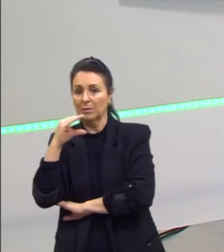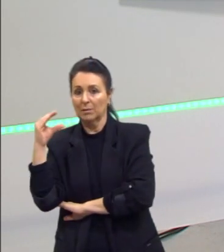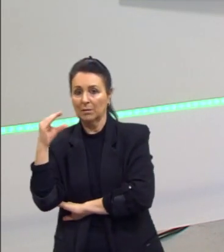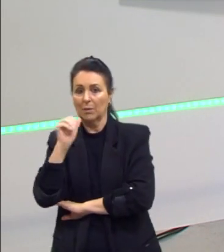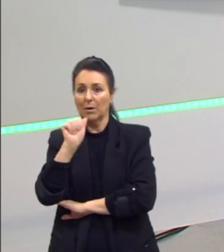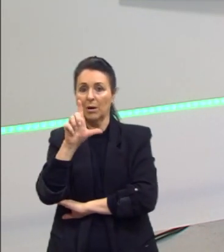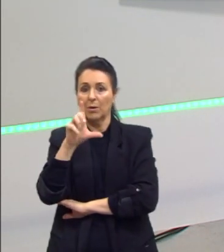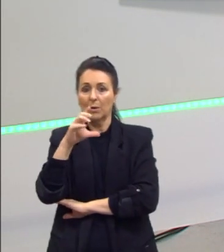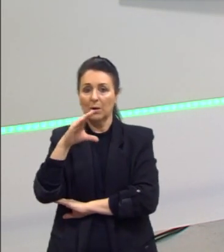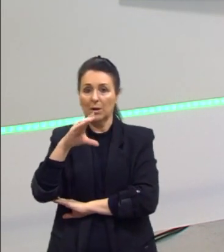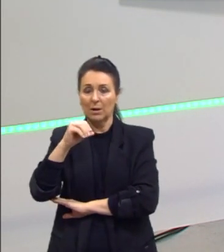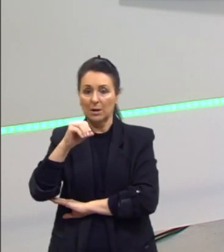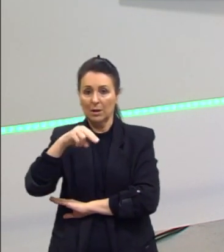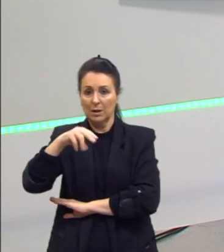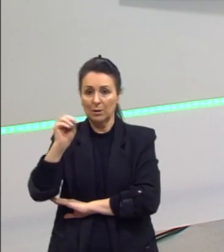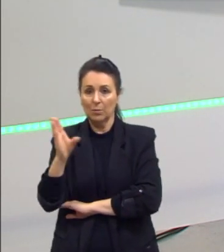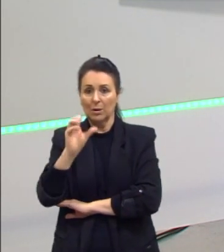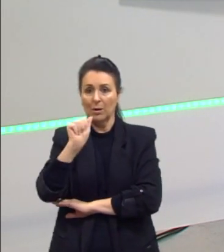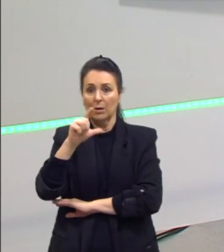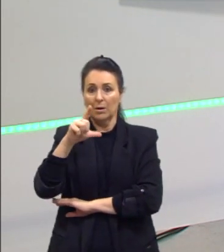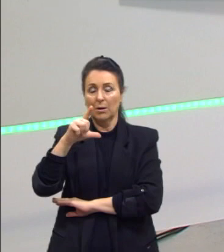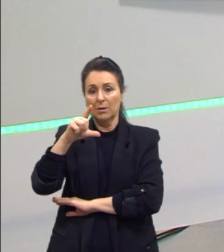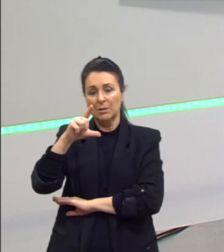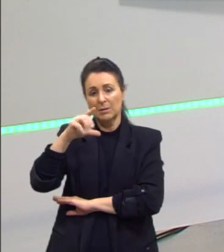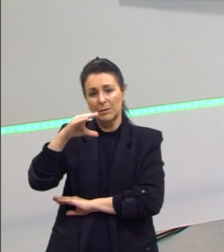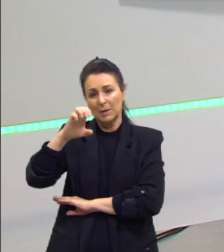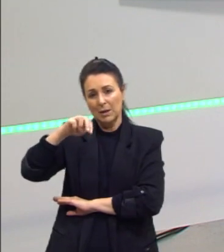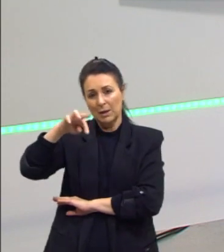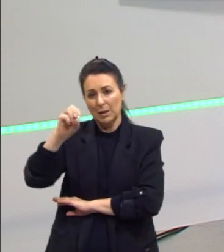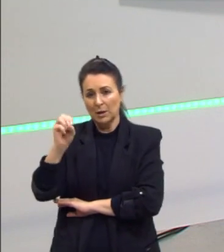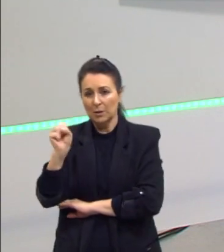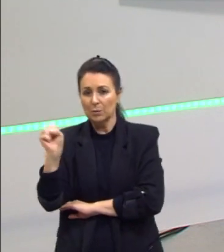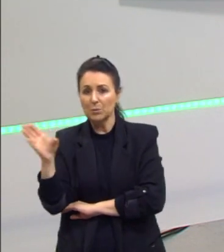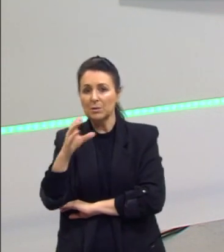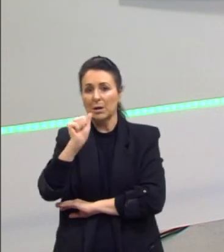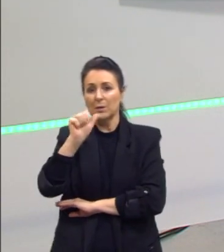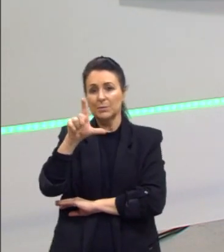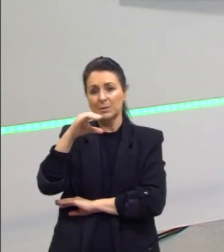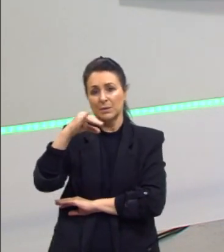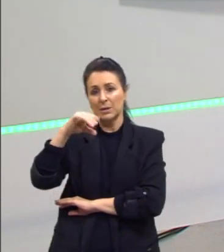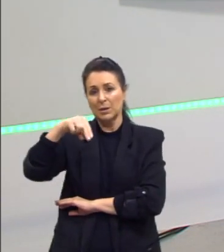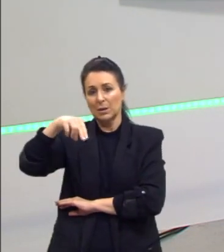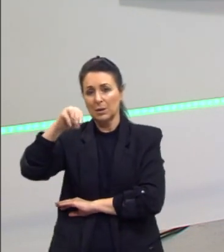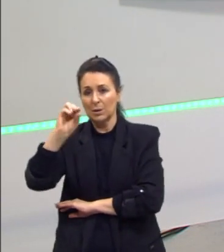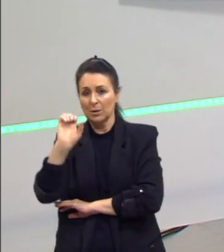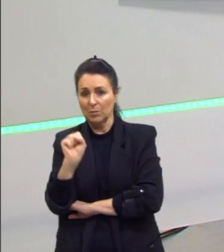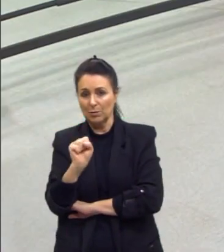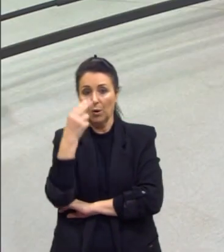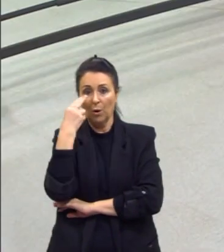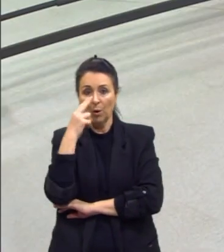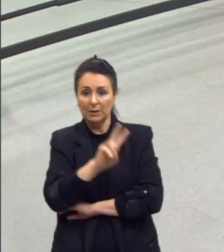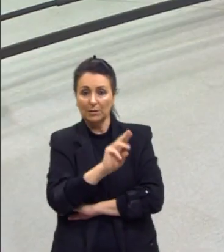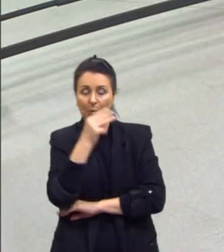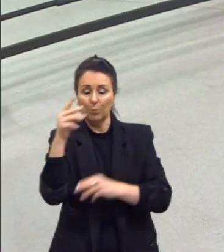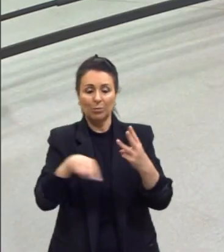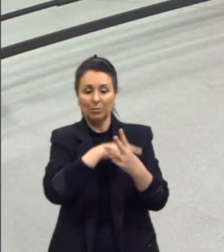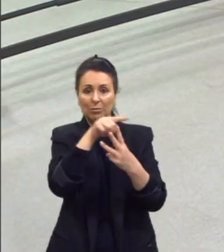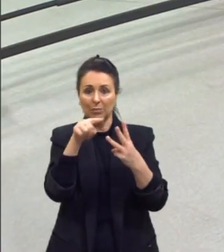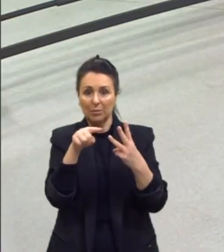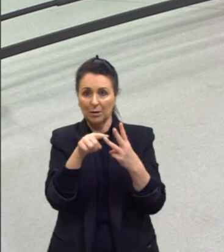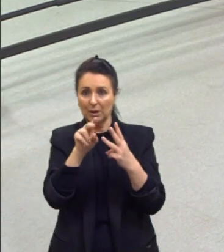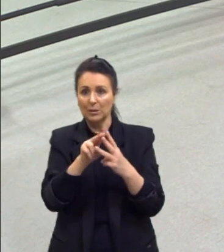alcanos alcenos alcinos alcanos alcenos e alcinos se nós olharmos os nomes é que eu trouxe